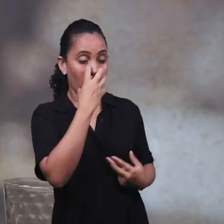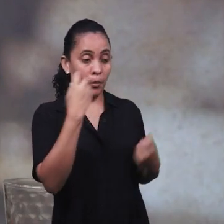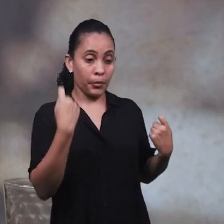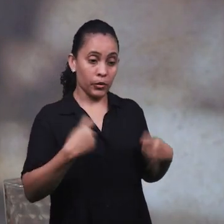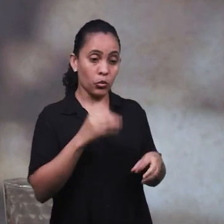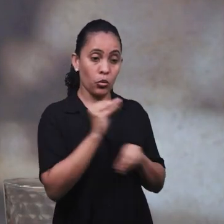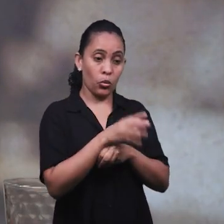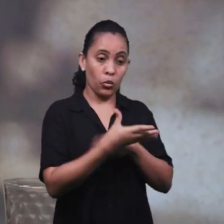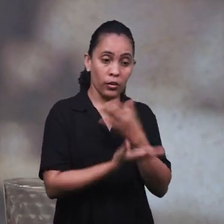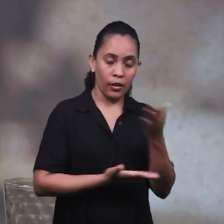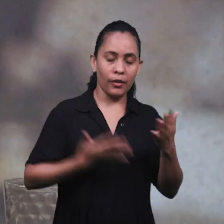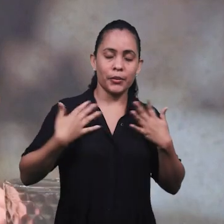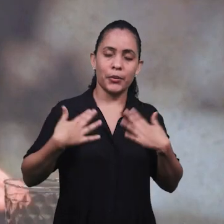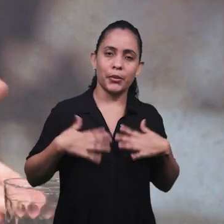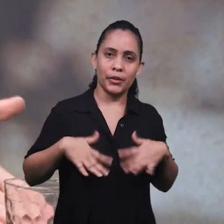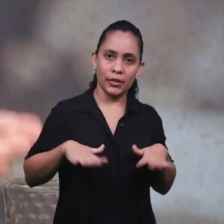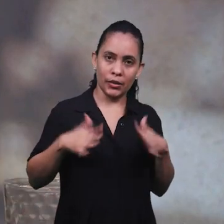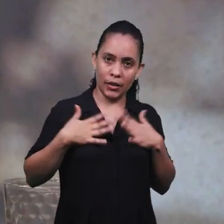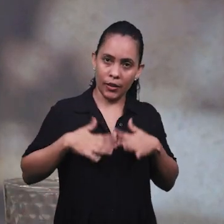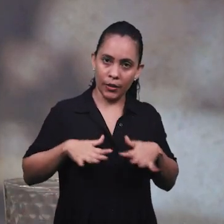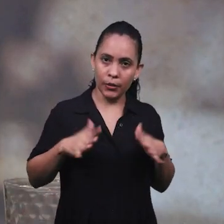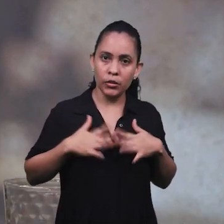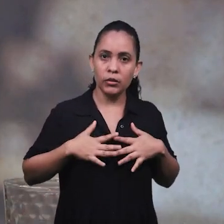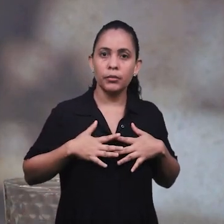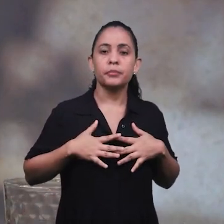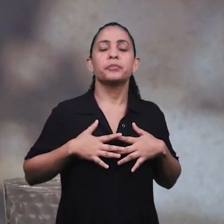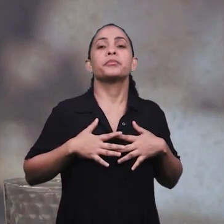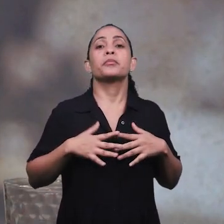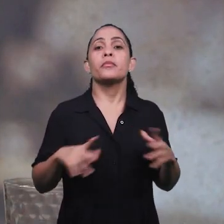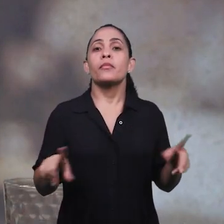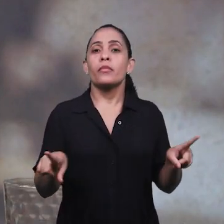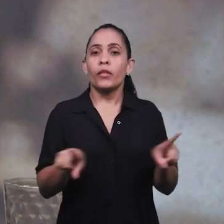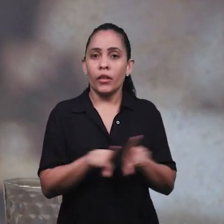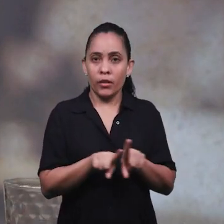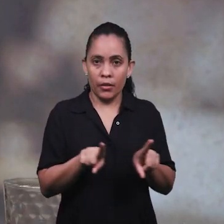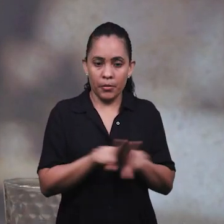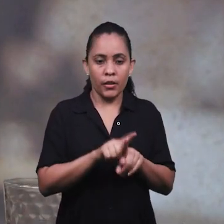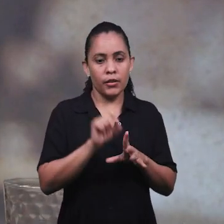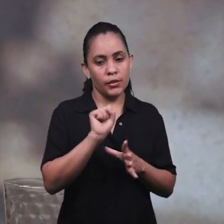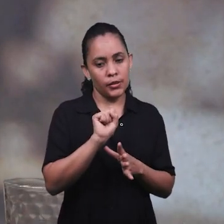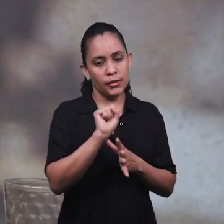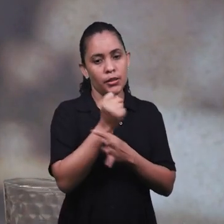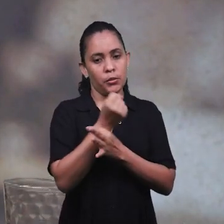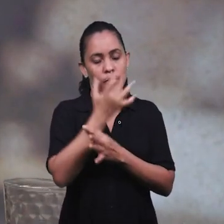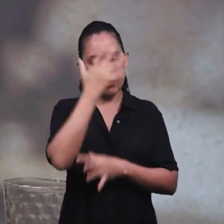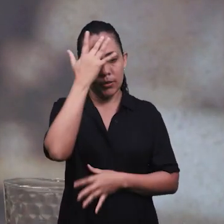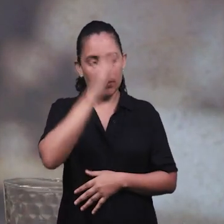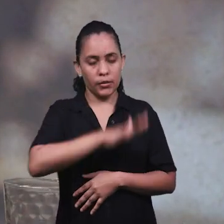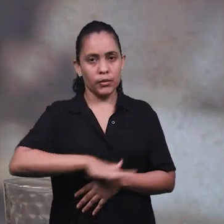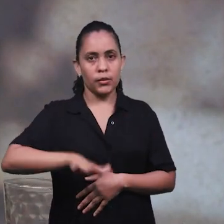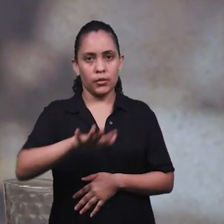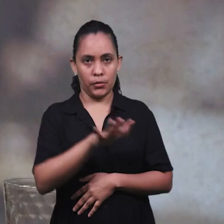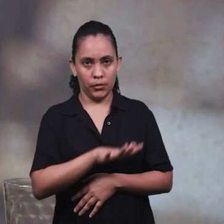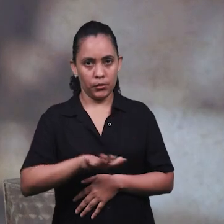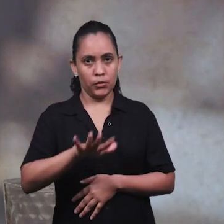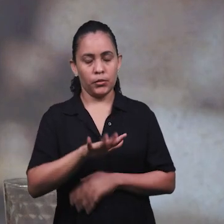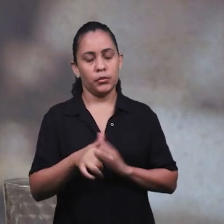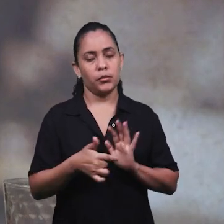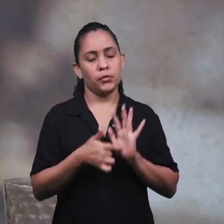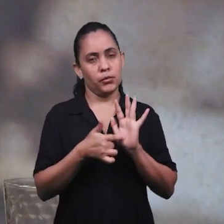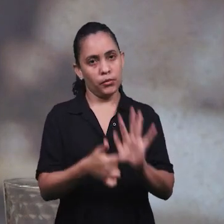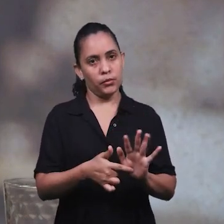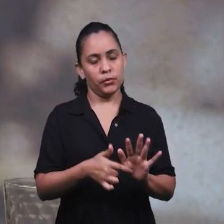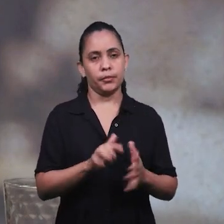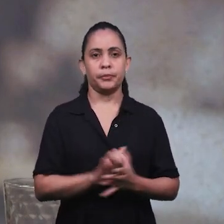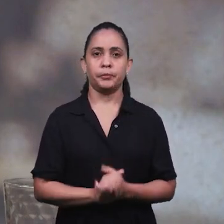justamente o sossego relacionado a latido e também a segurança dos moradores quando se trata de animais